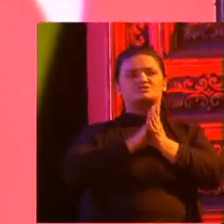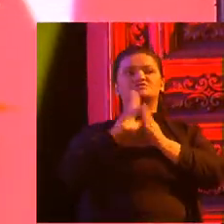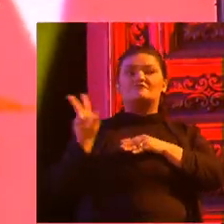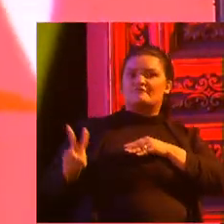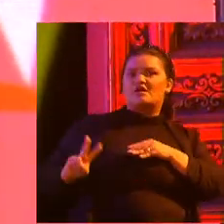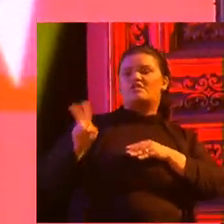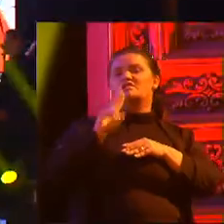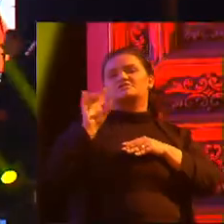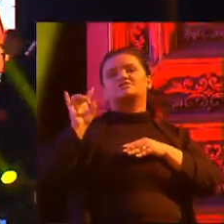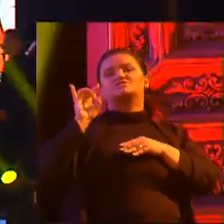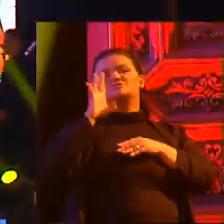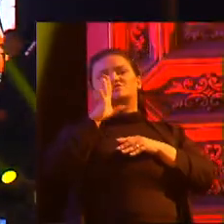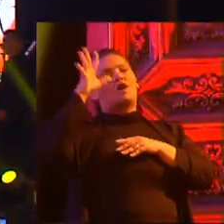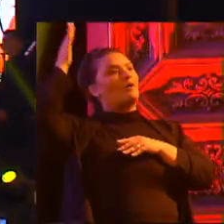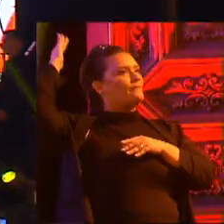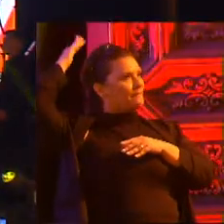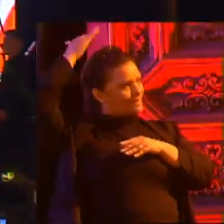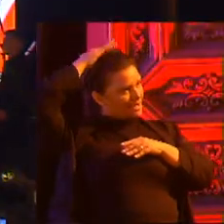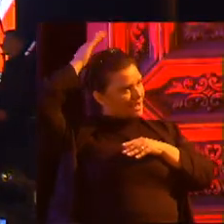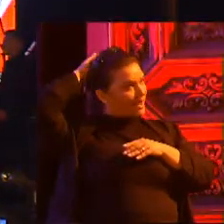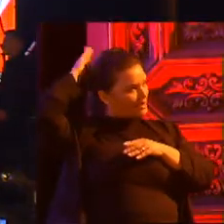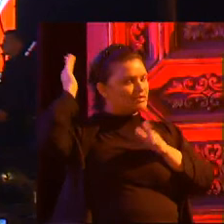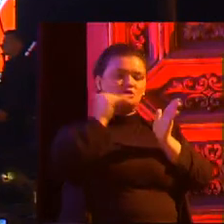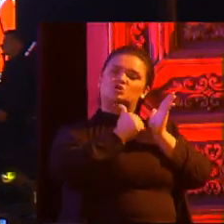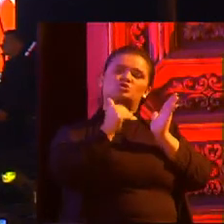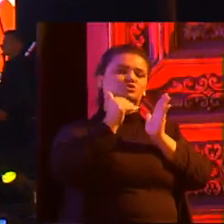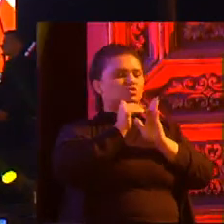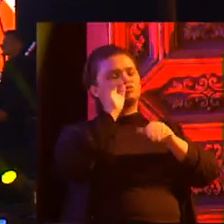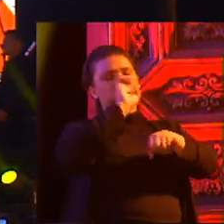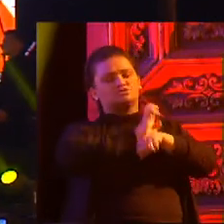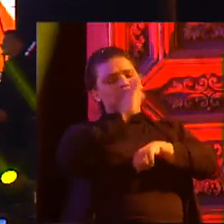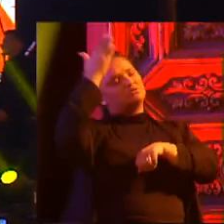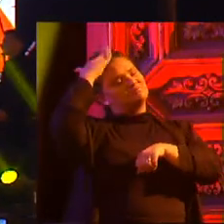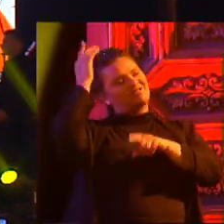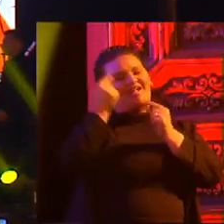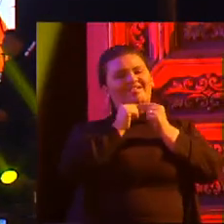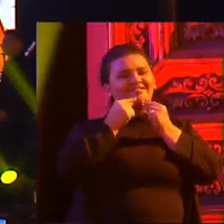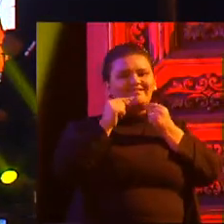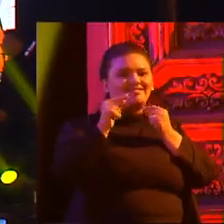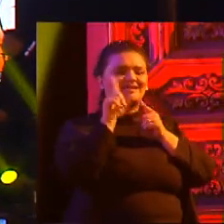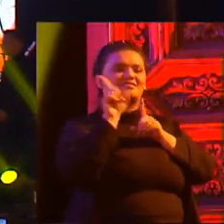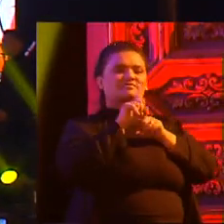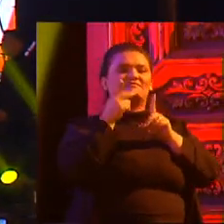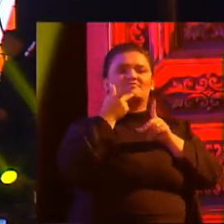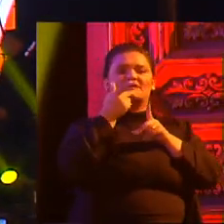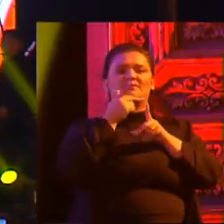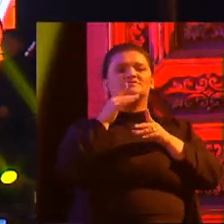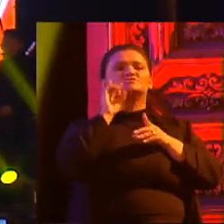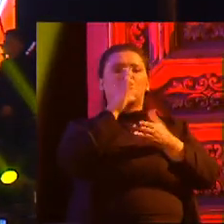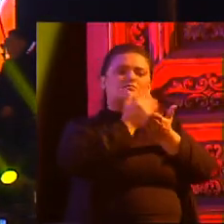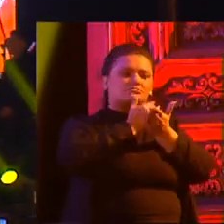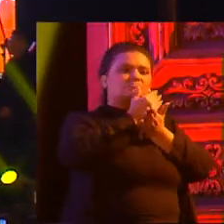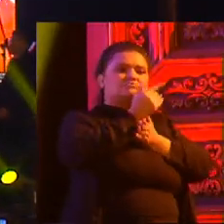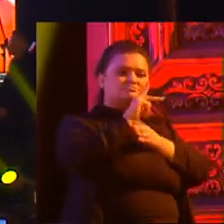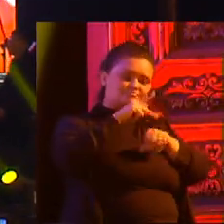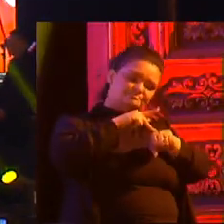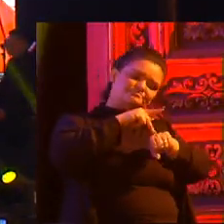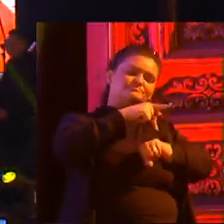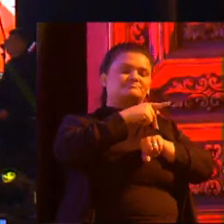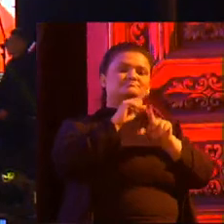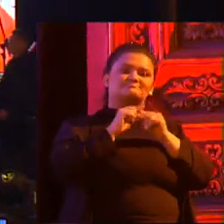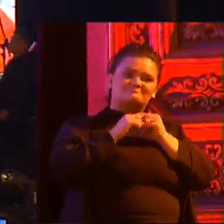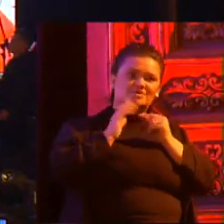não só a produção de Belém, mas de todo o estado do Pará. Não vou me prolongar muito aqui, mas acredito que isso aqui é só o início de um prêmio que vem